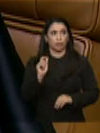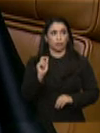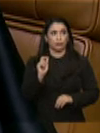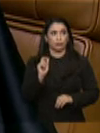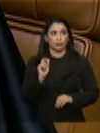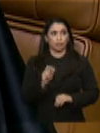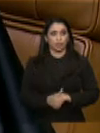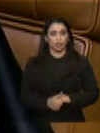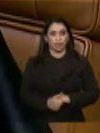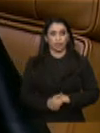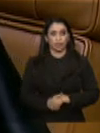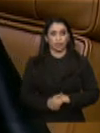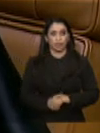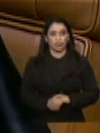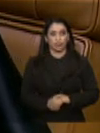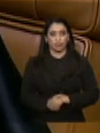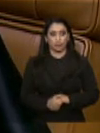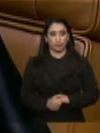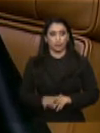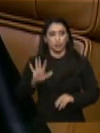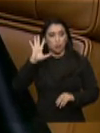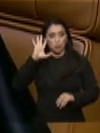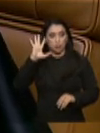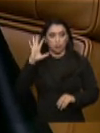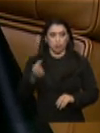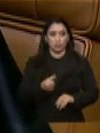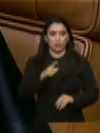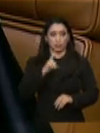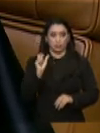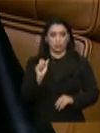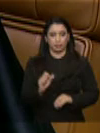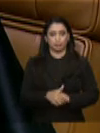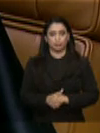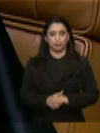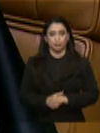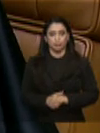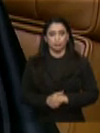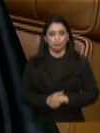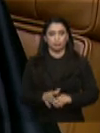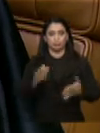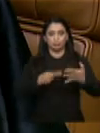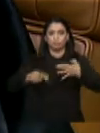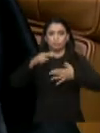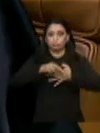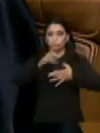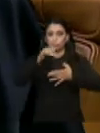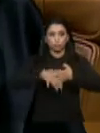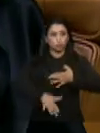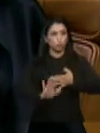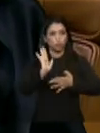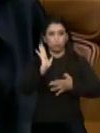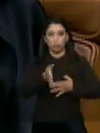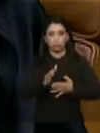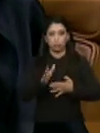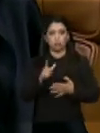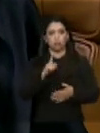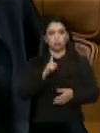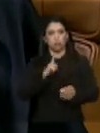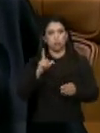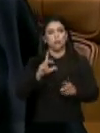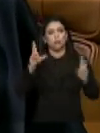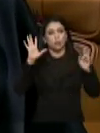que tenha uma decisão de trato sucessivo transitada e julgada em seu favor, mas tenha uma decisão